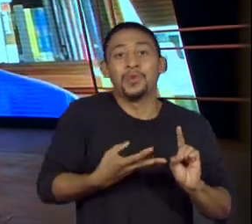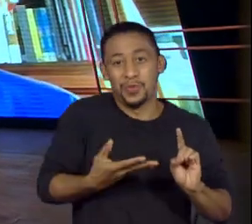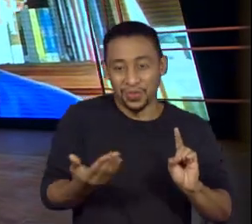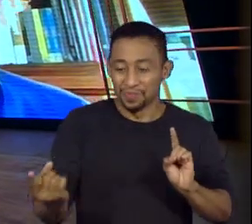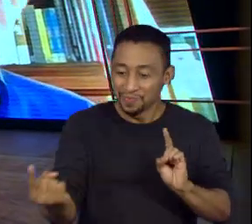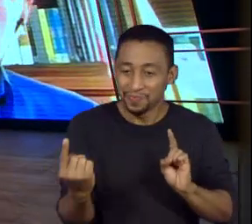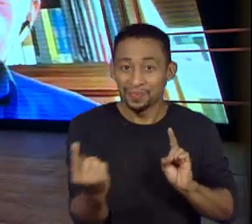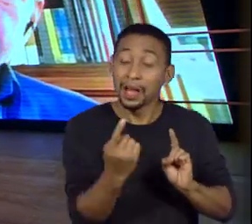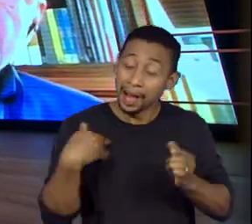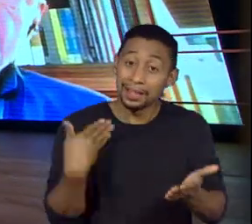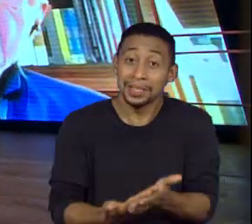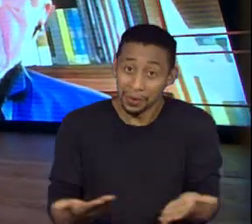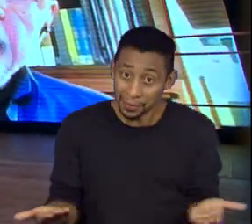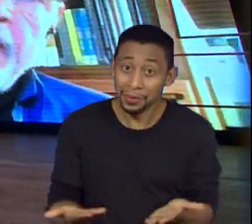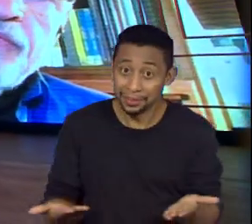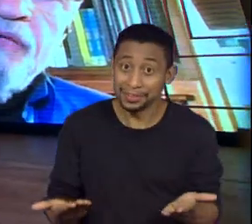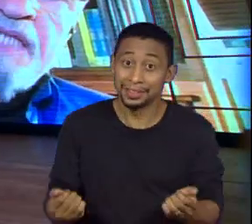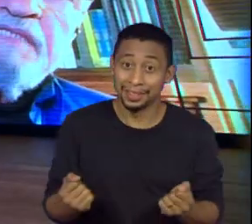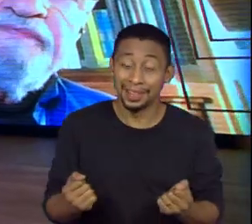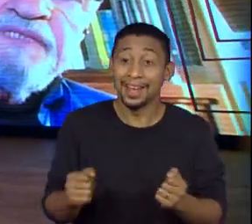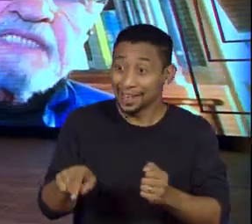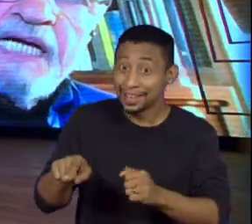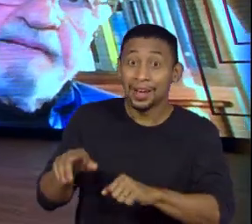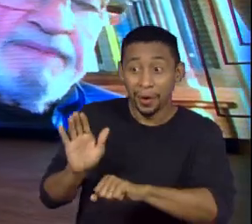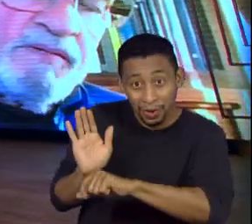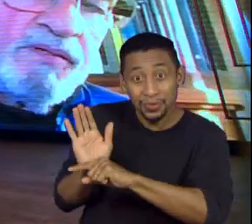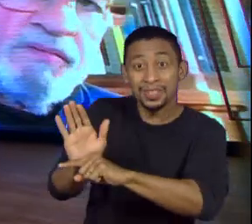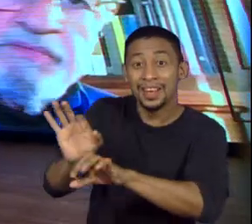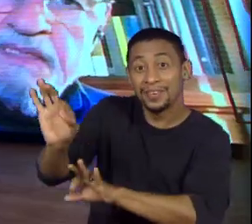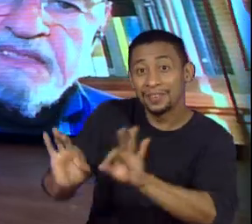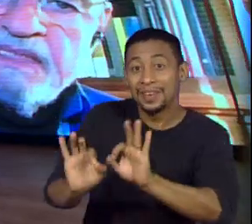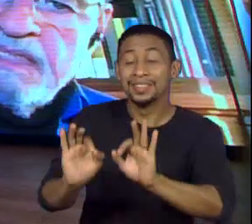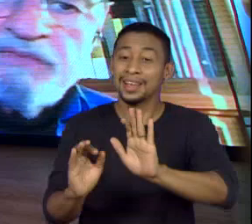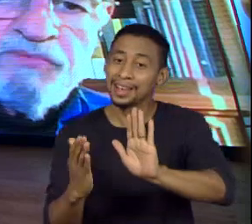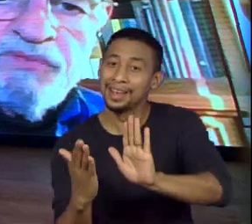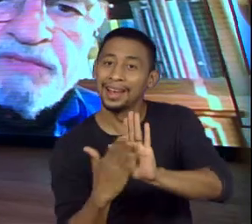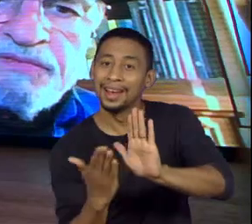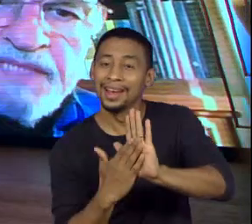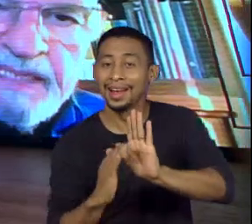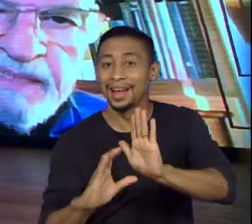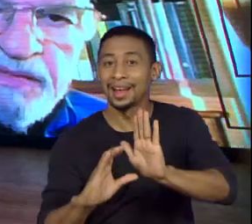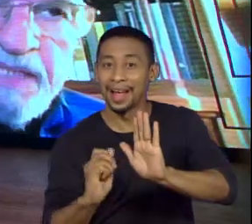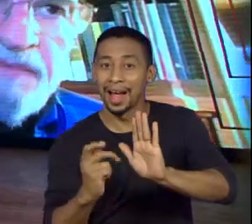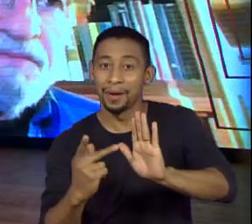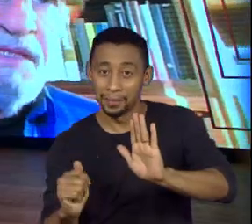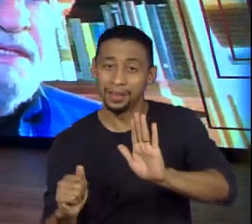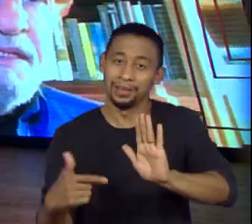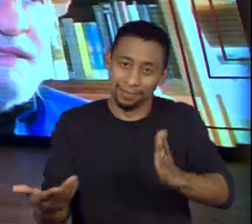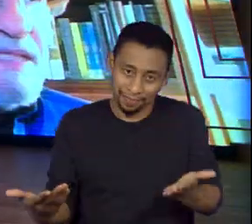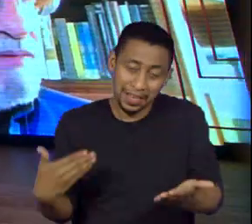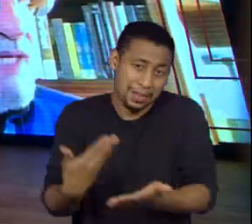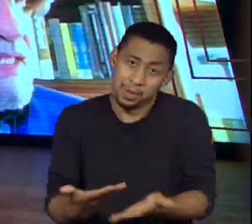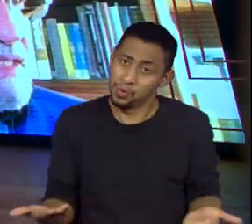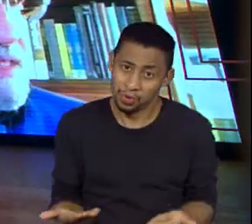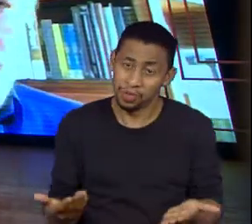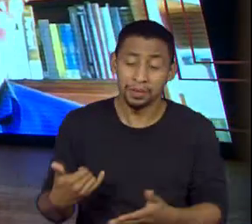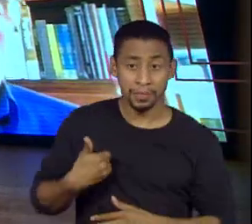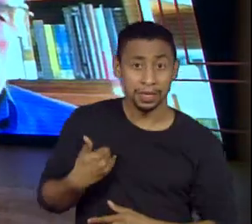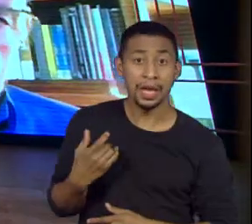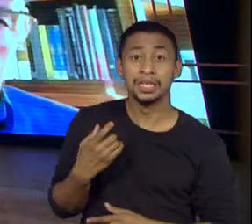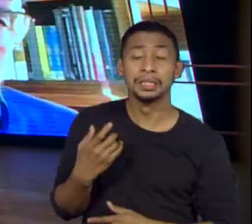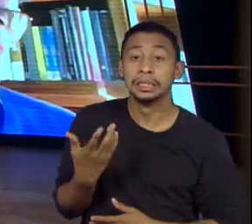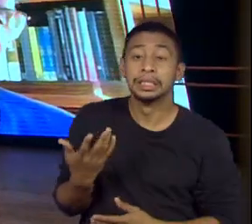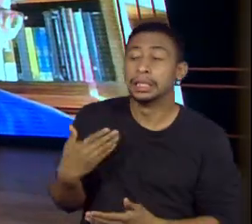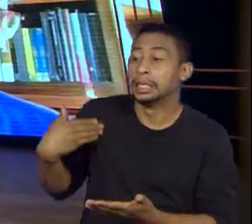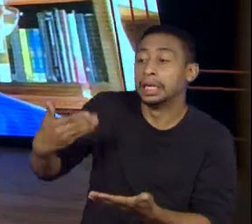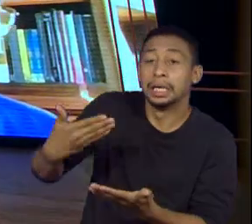E para os quais eu fiz capa ao longo desses anos todos, né? Eu tenho 55 anos